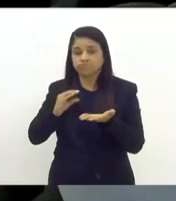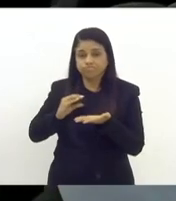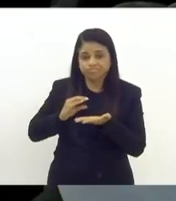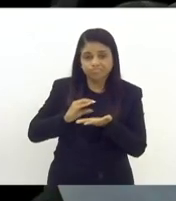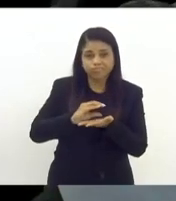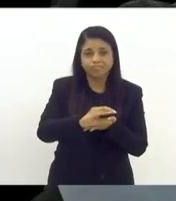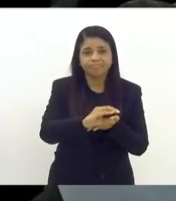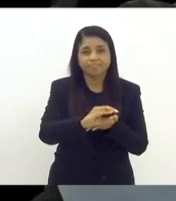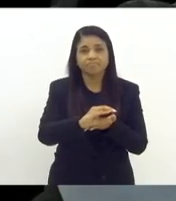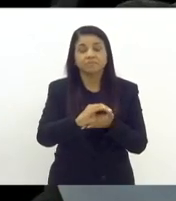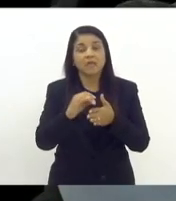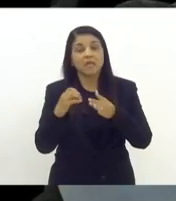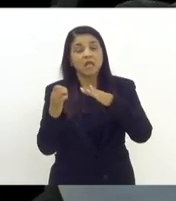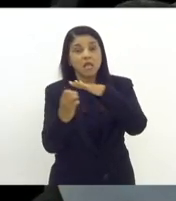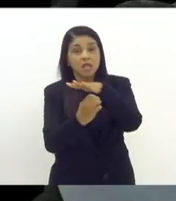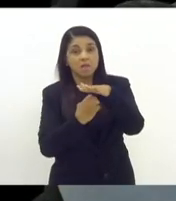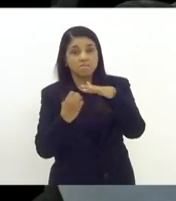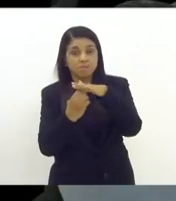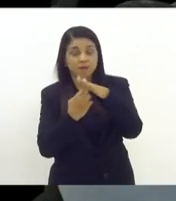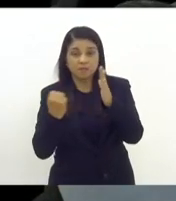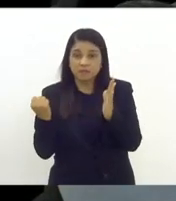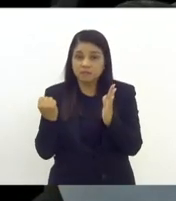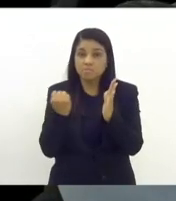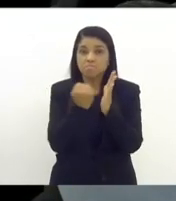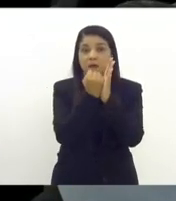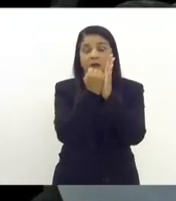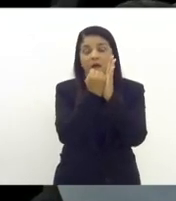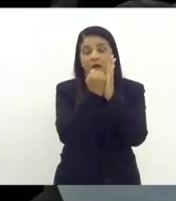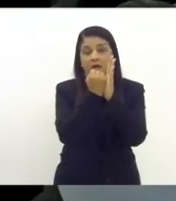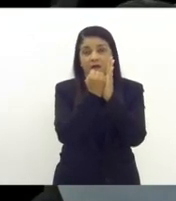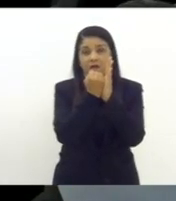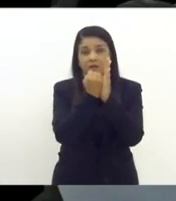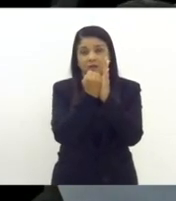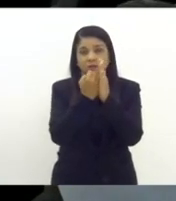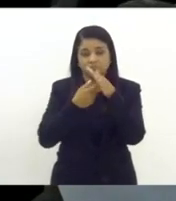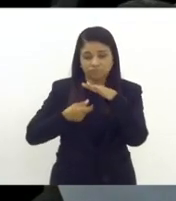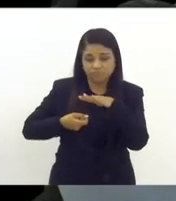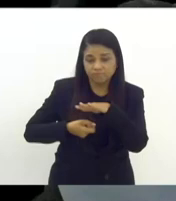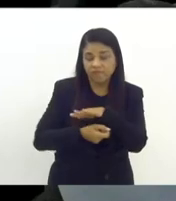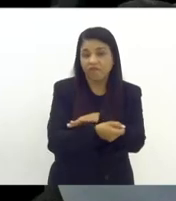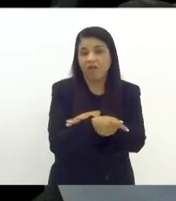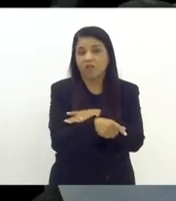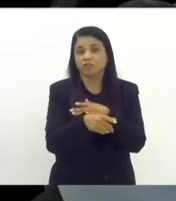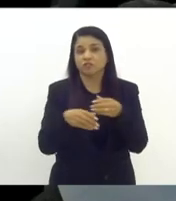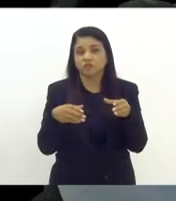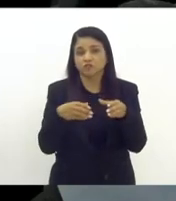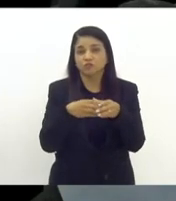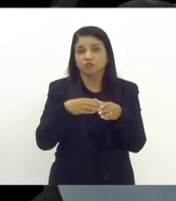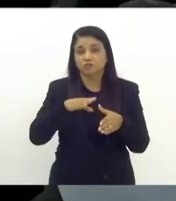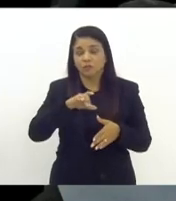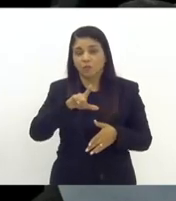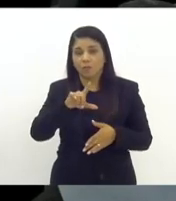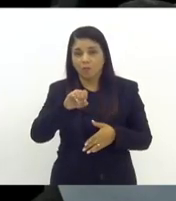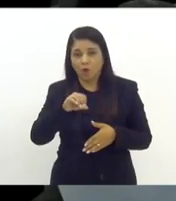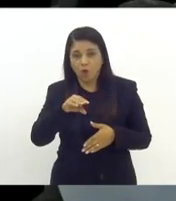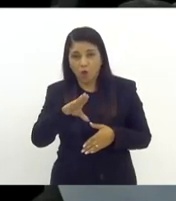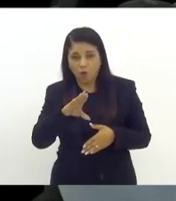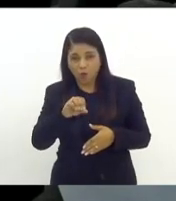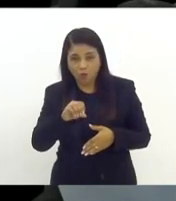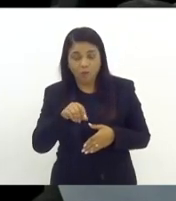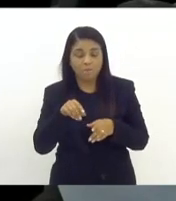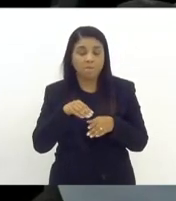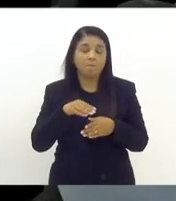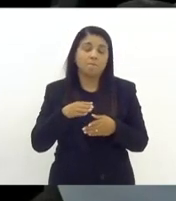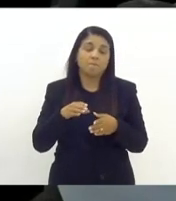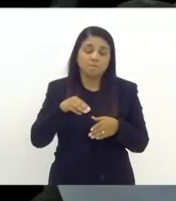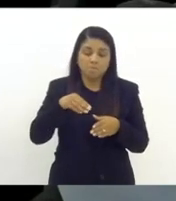Por grandes empresas grandes marcas que é distinta do bloco ali pó médio né a gente precisa